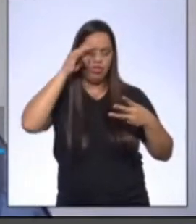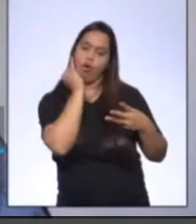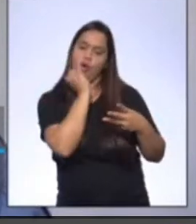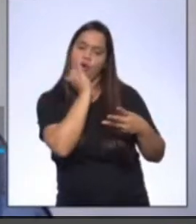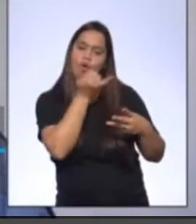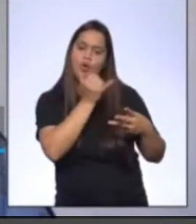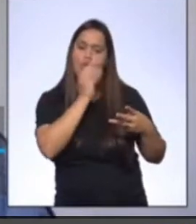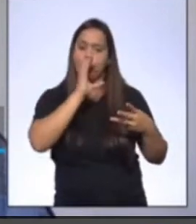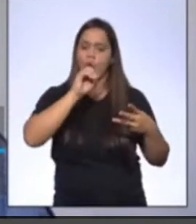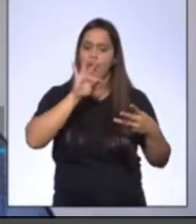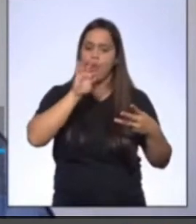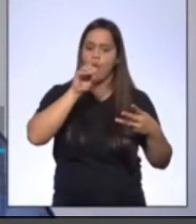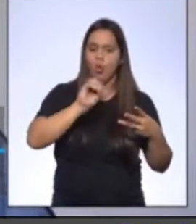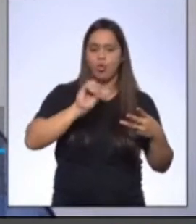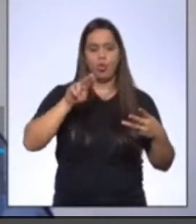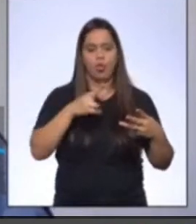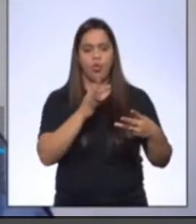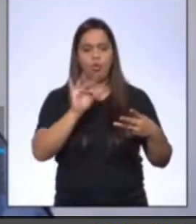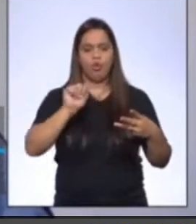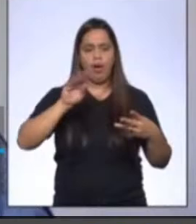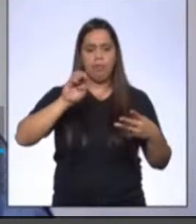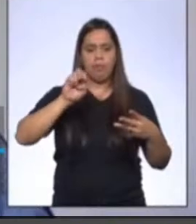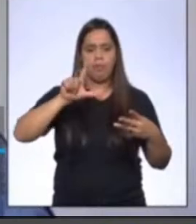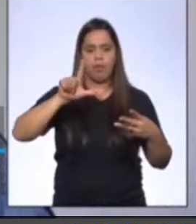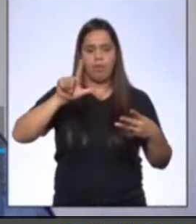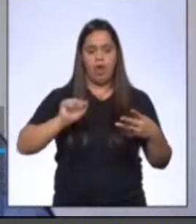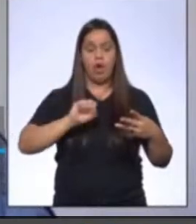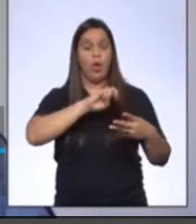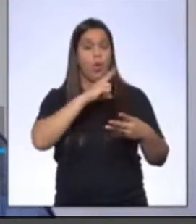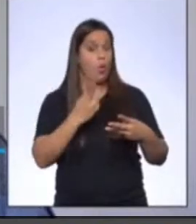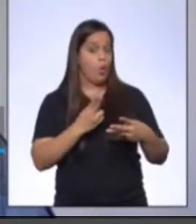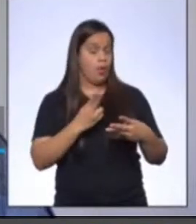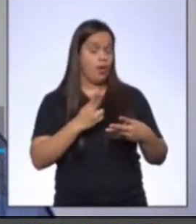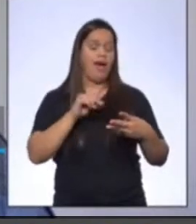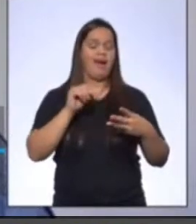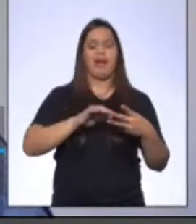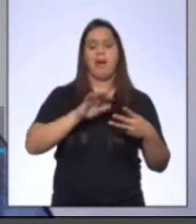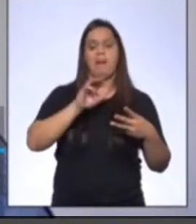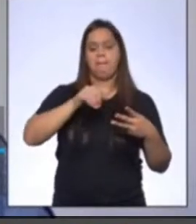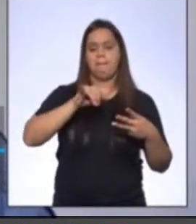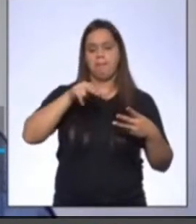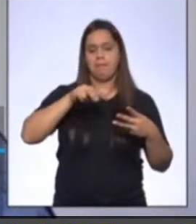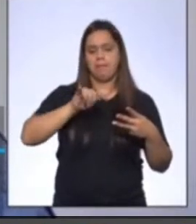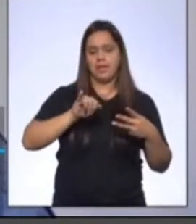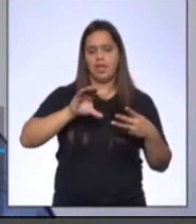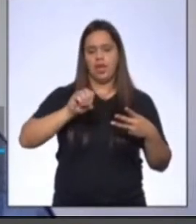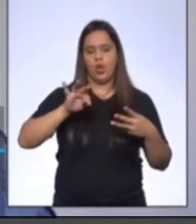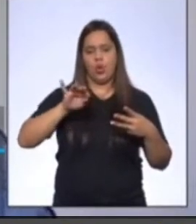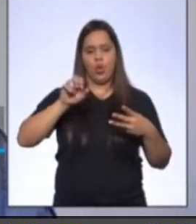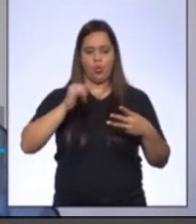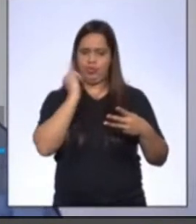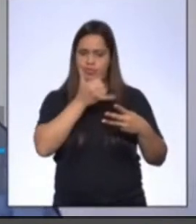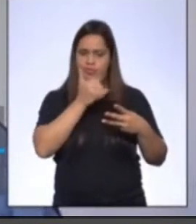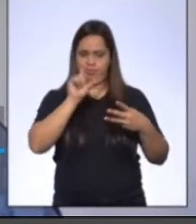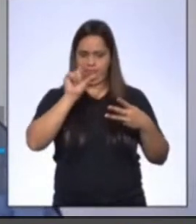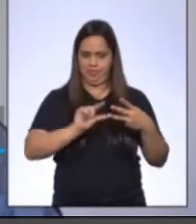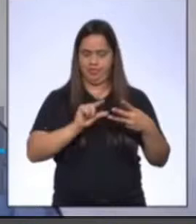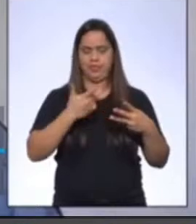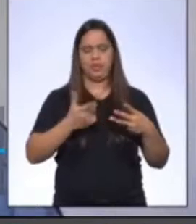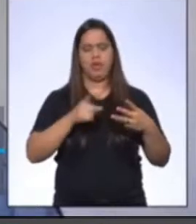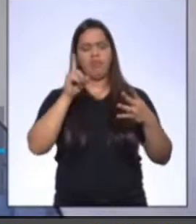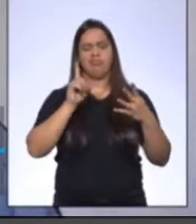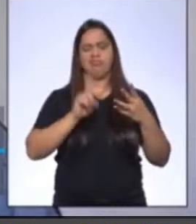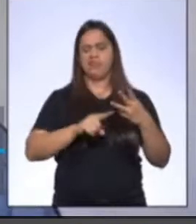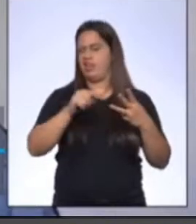né? Ah, de mini conto, aliás. A alternativa C, linguagem informal, não dá, né? Então só podia ser essa